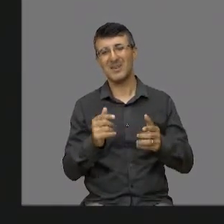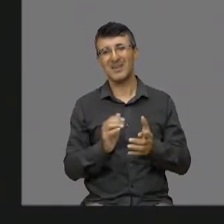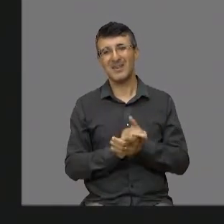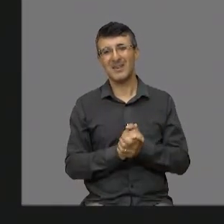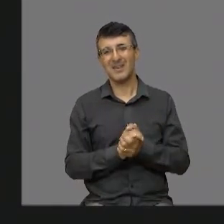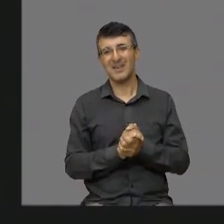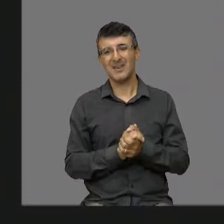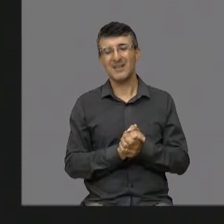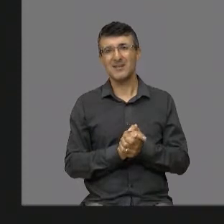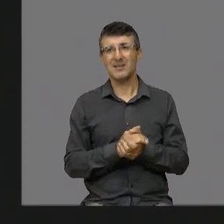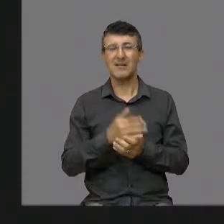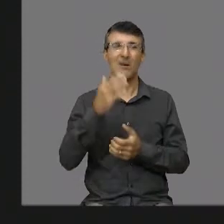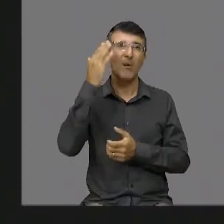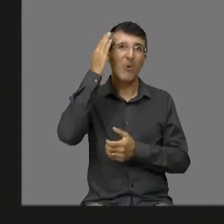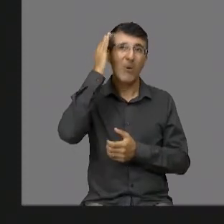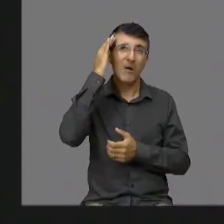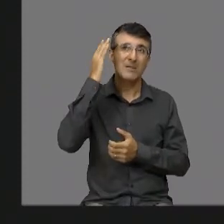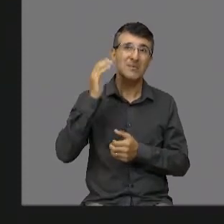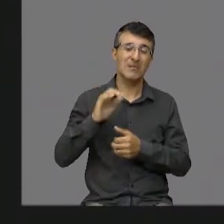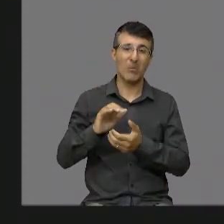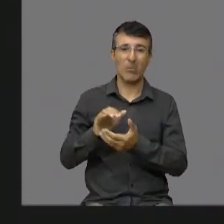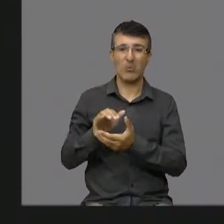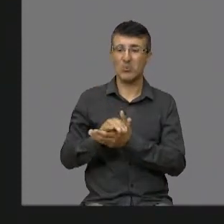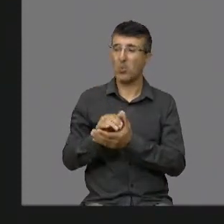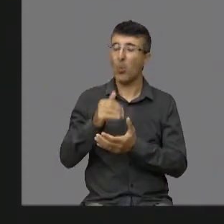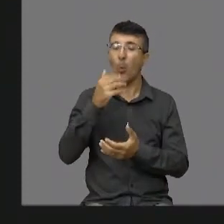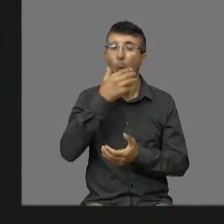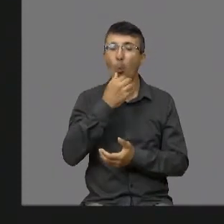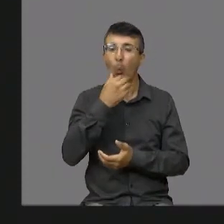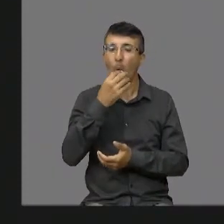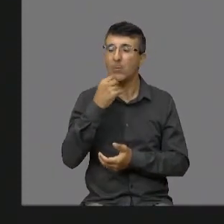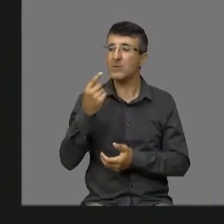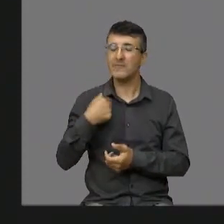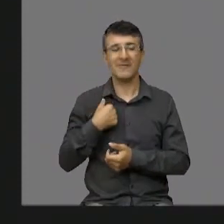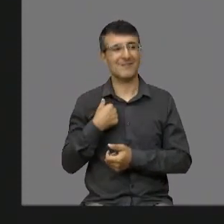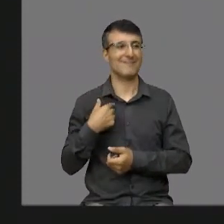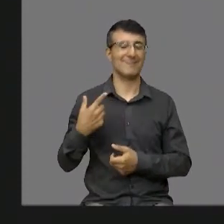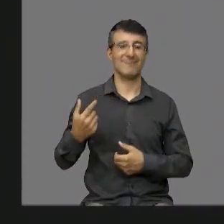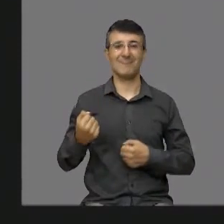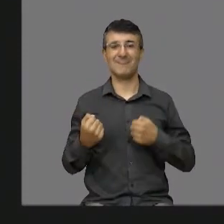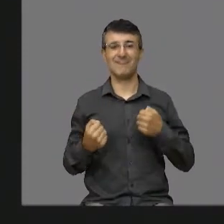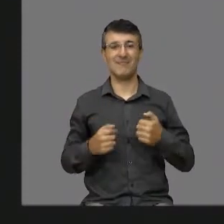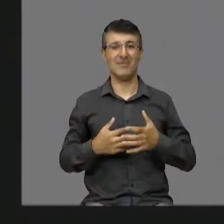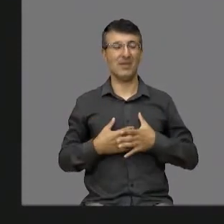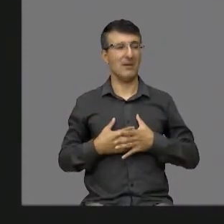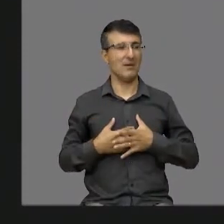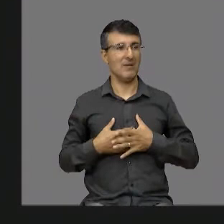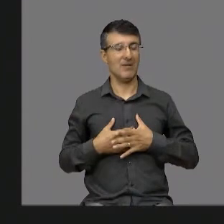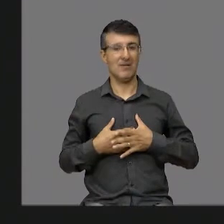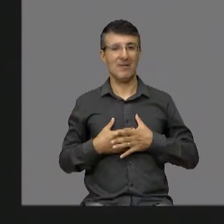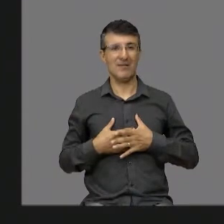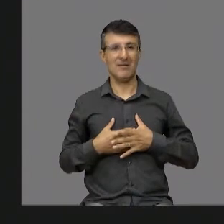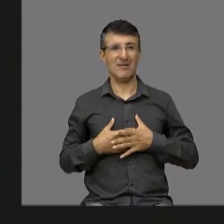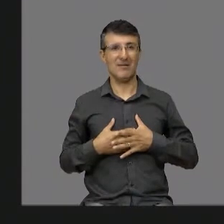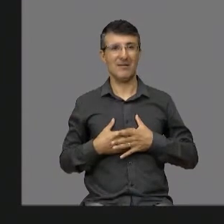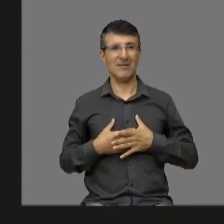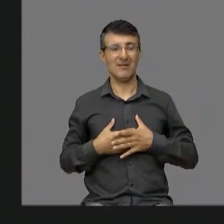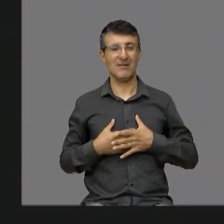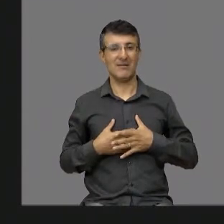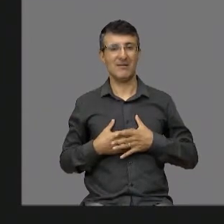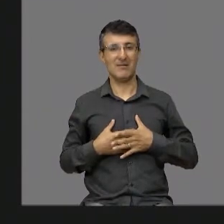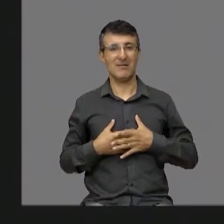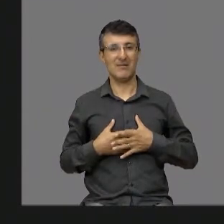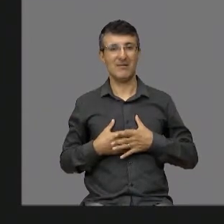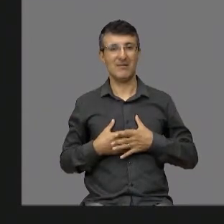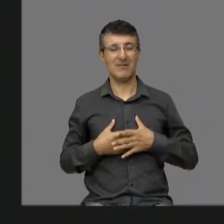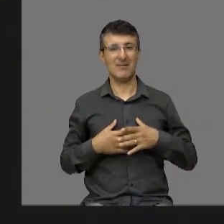mais enraivecido ainda de tomar conhecimento. Aí eu acho que a coisa até que atropela um pouco.